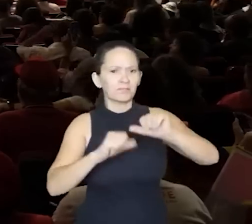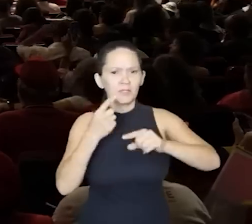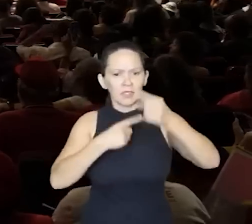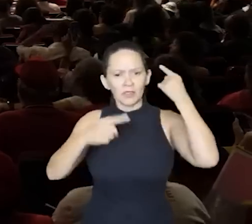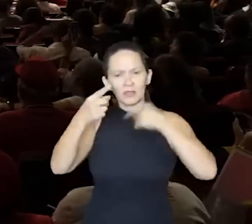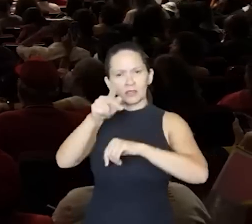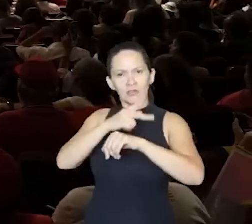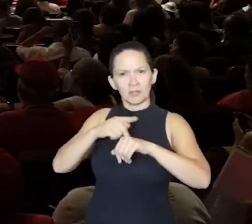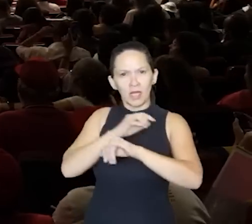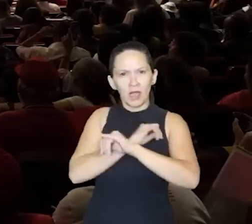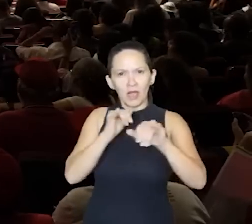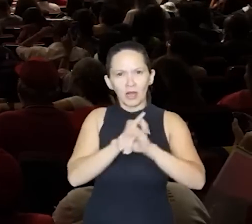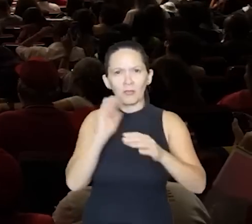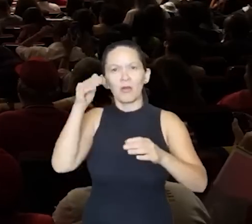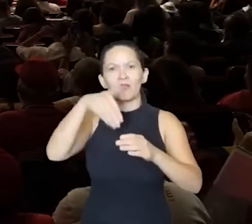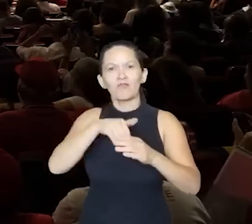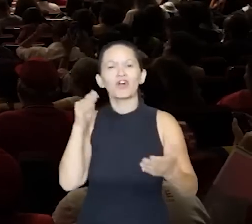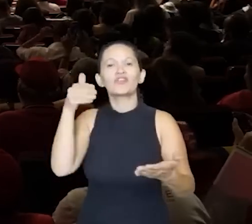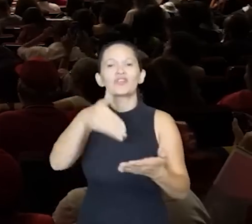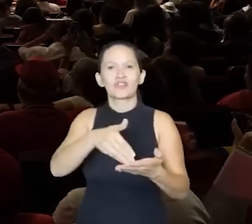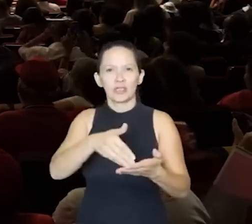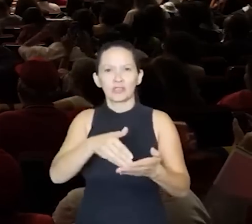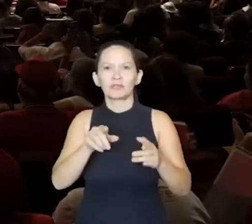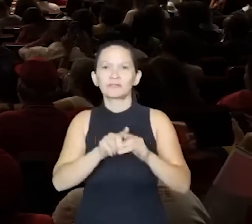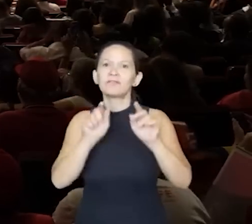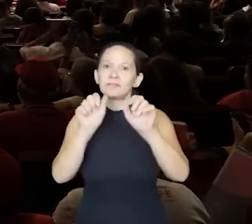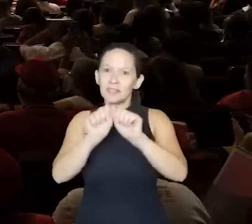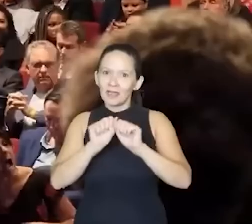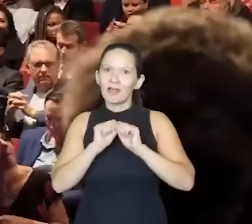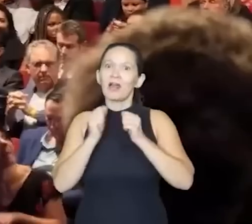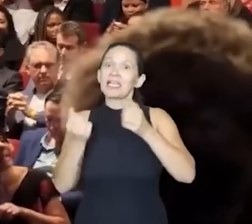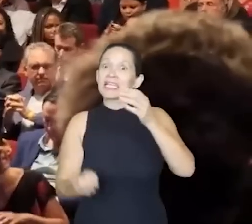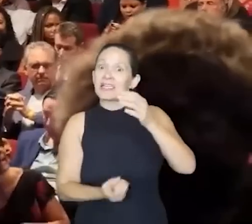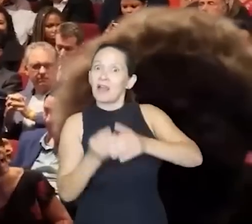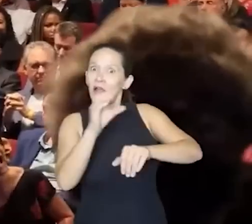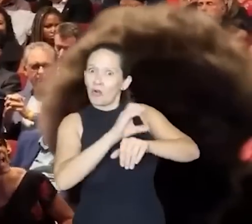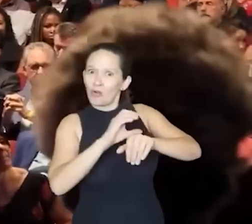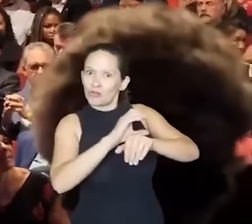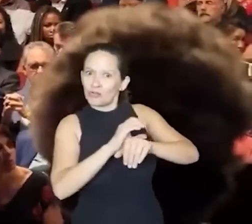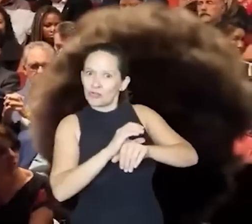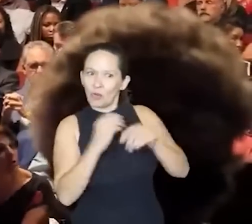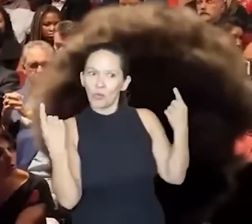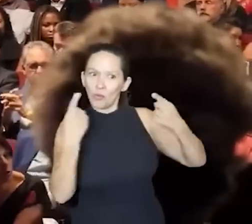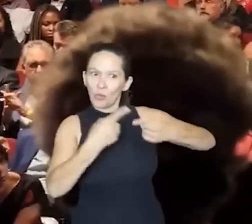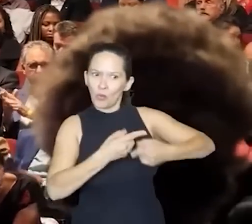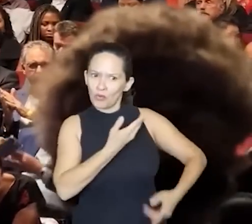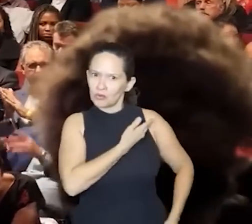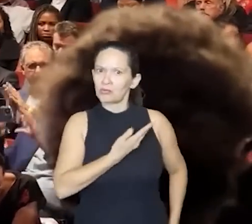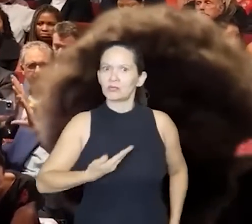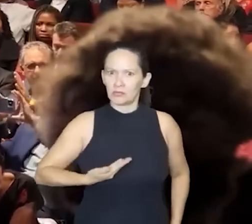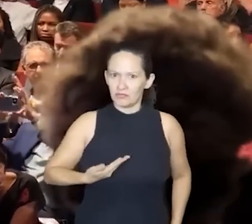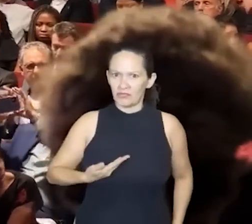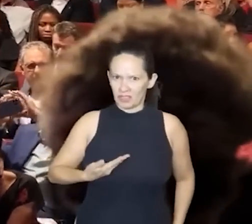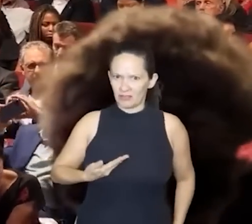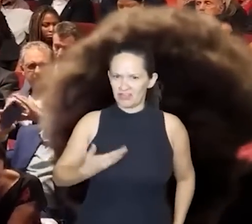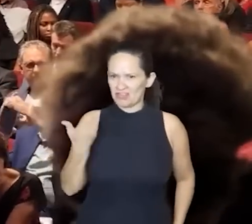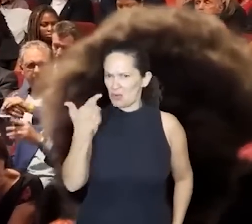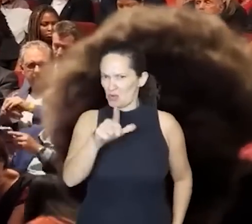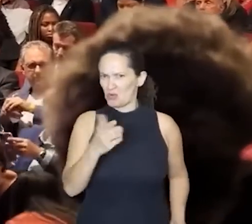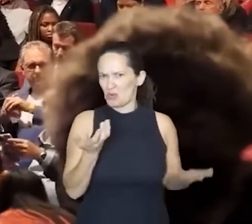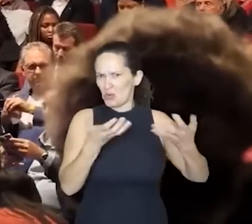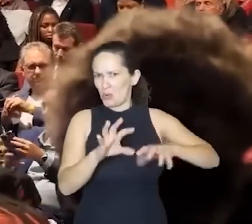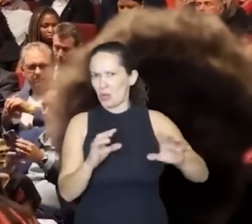campanha pelas diretas, na Assembleia Constituinte, na oposição aos governos antipopulares, no